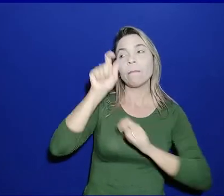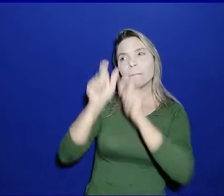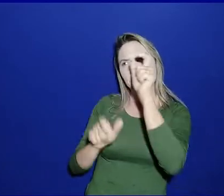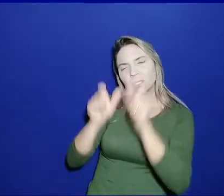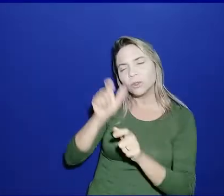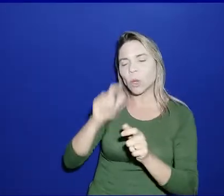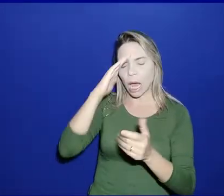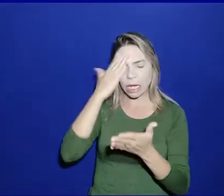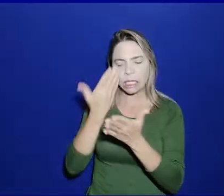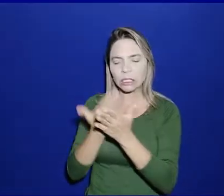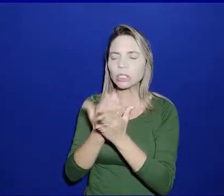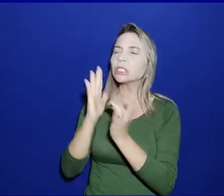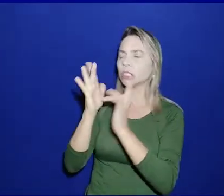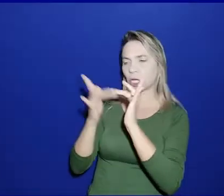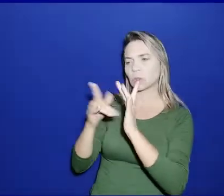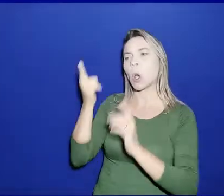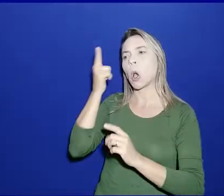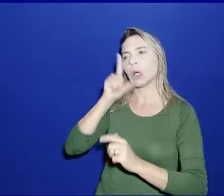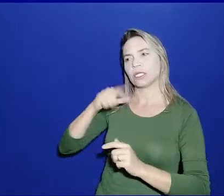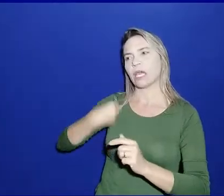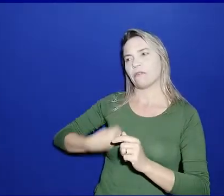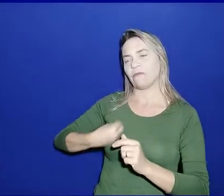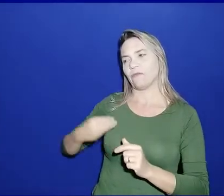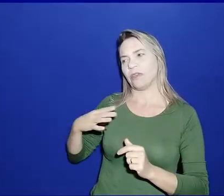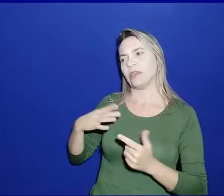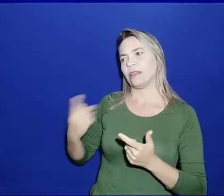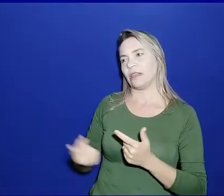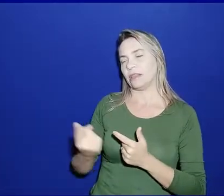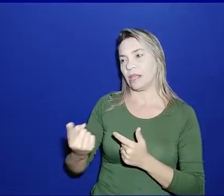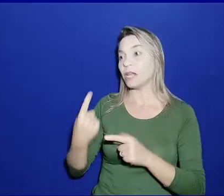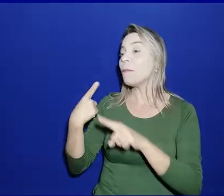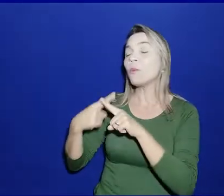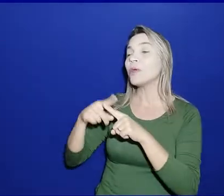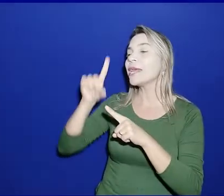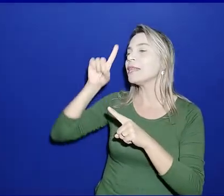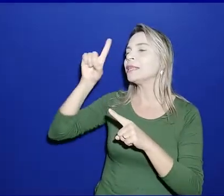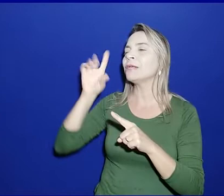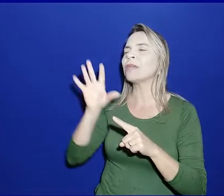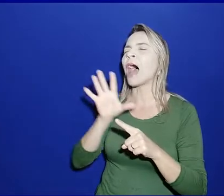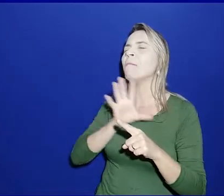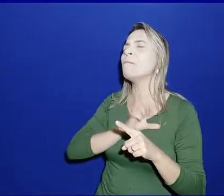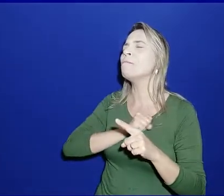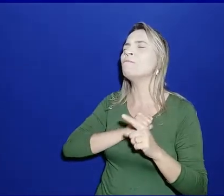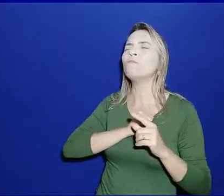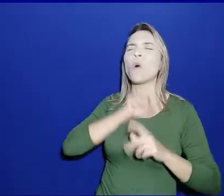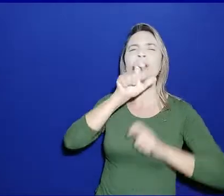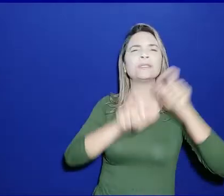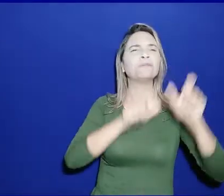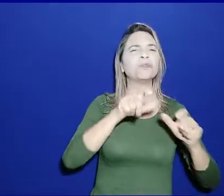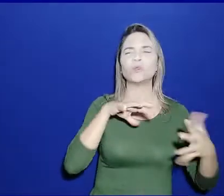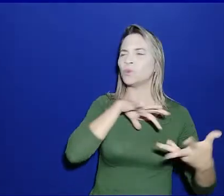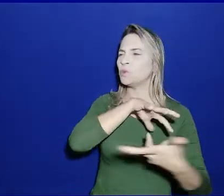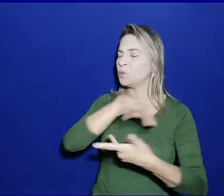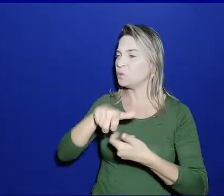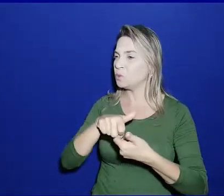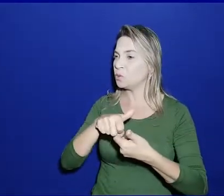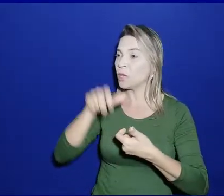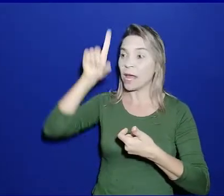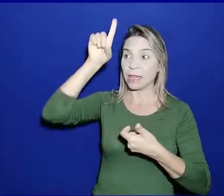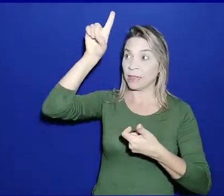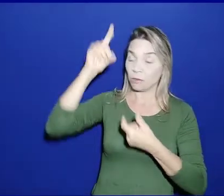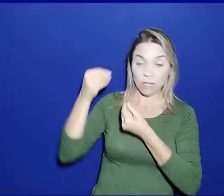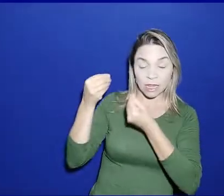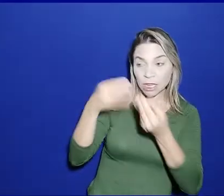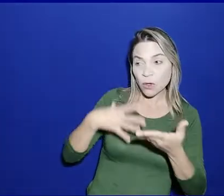crê tenha vida eterna. Porque Deus amou o mundo de tal maneira que deu seu Filho